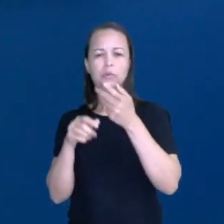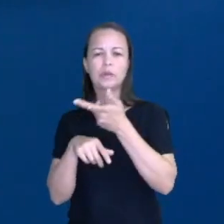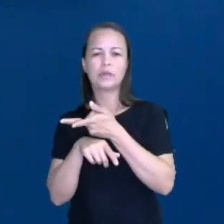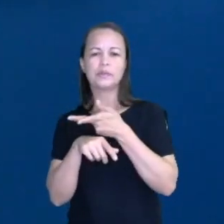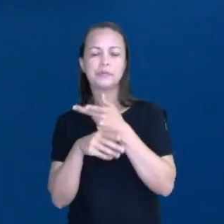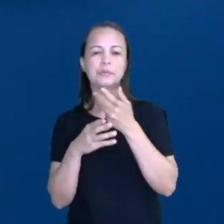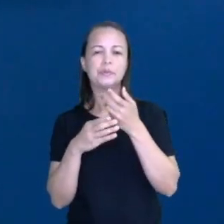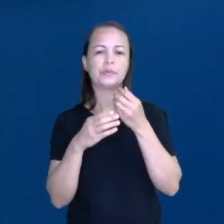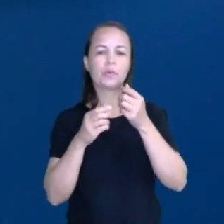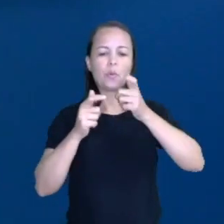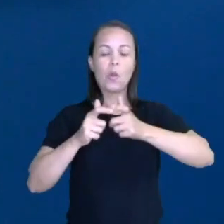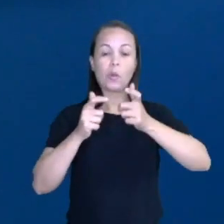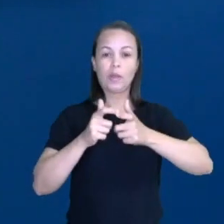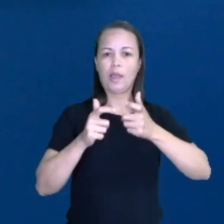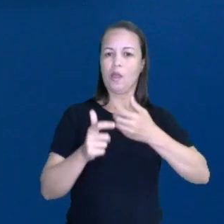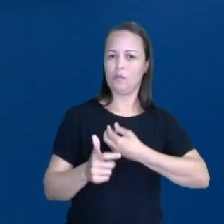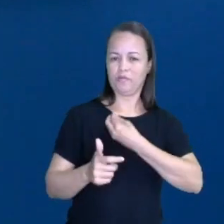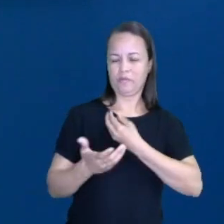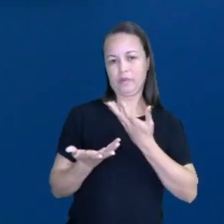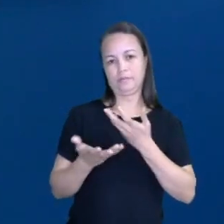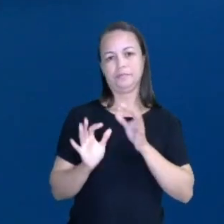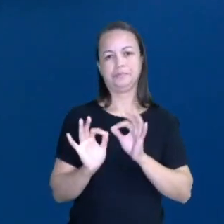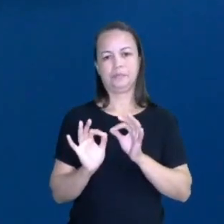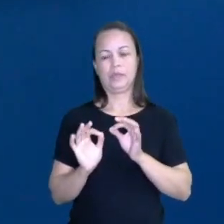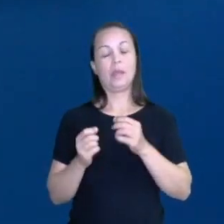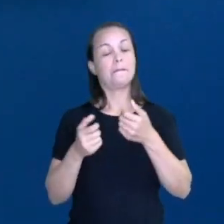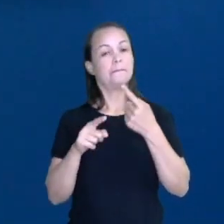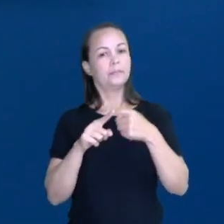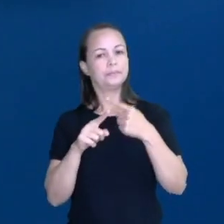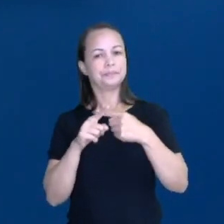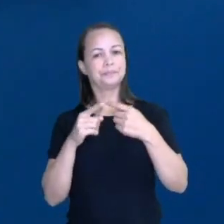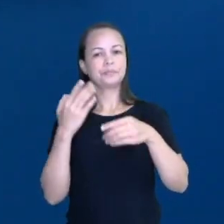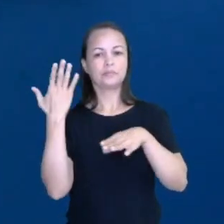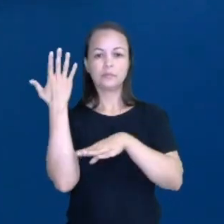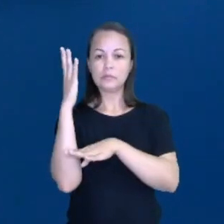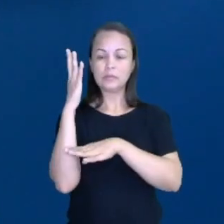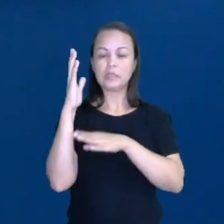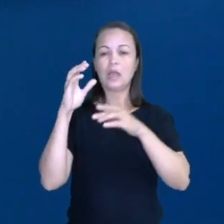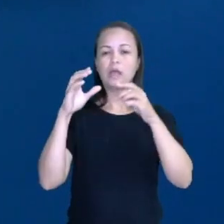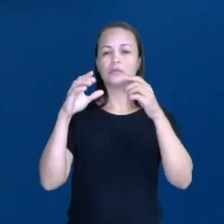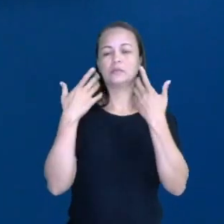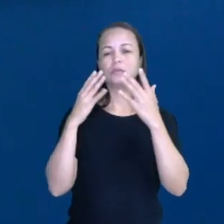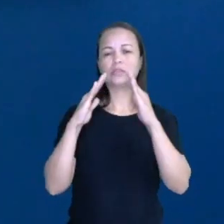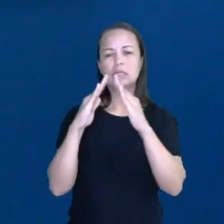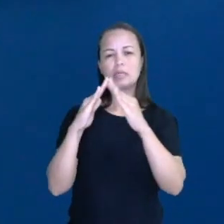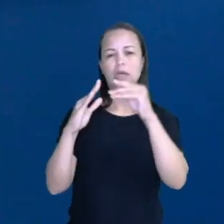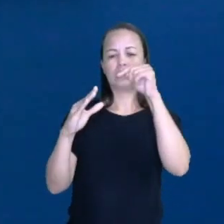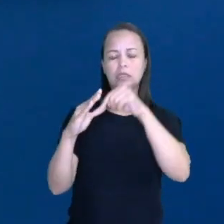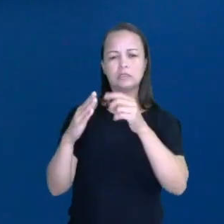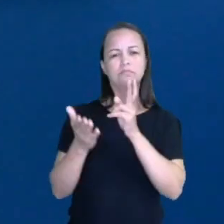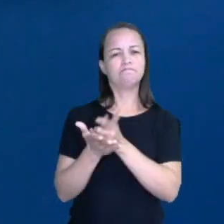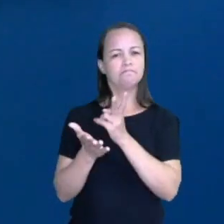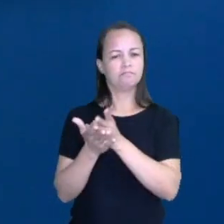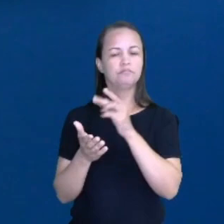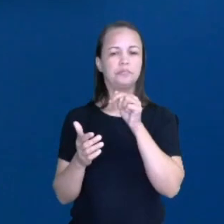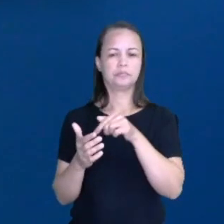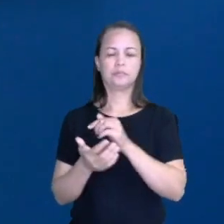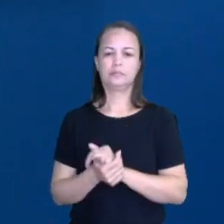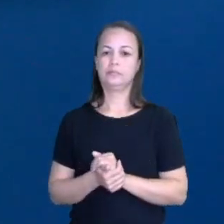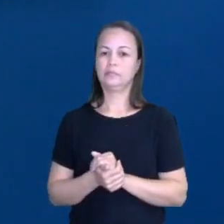porque eles começaram a passar mais tempo vivendo naquele lugar, né? E a gente vê aqui uma casa do futuro,